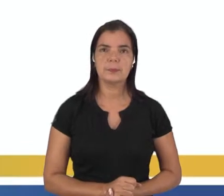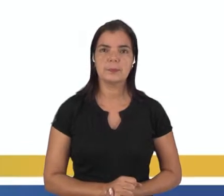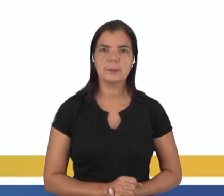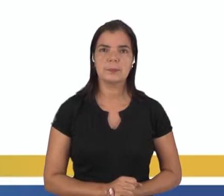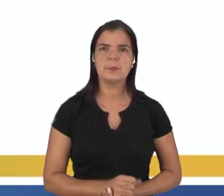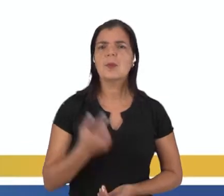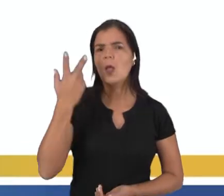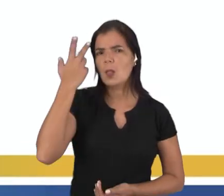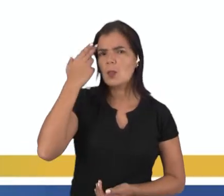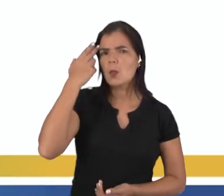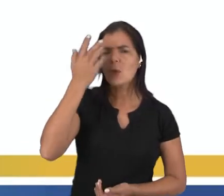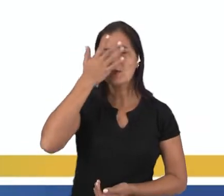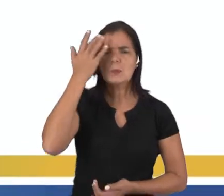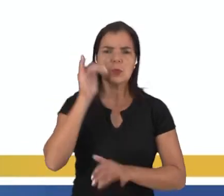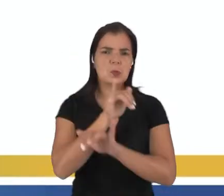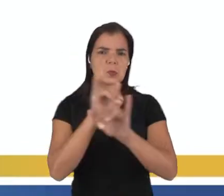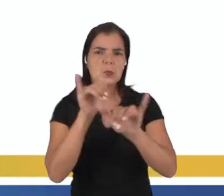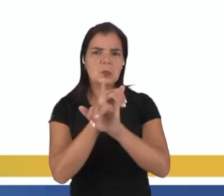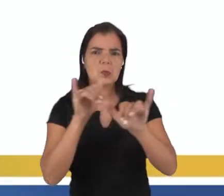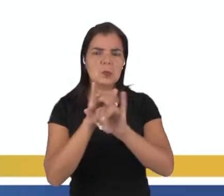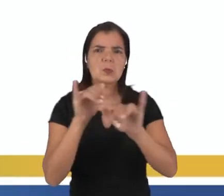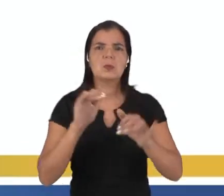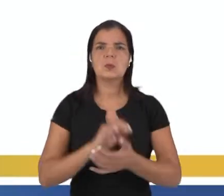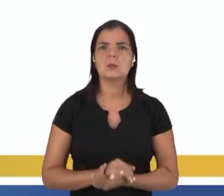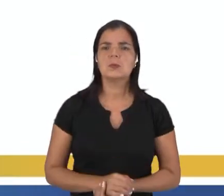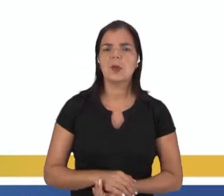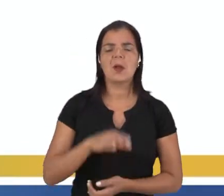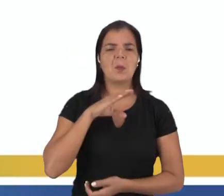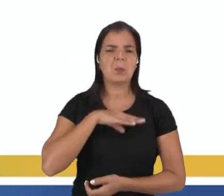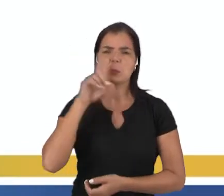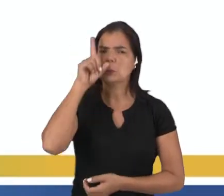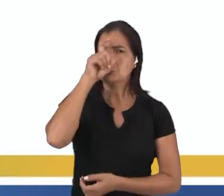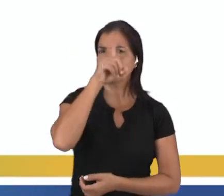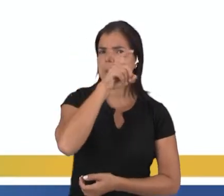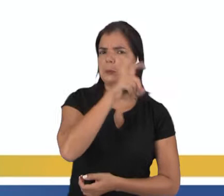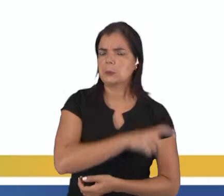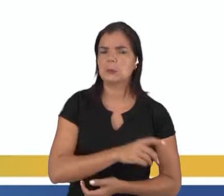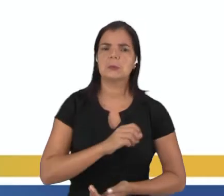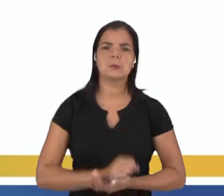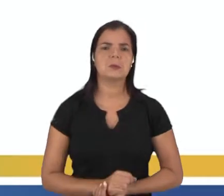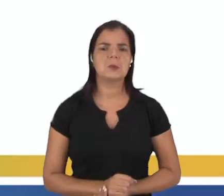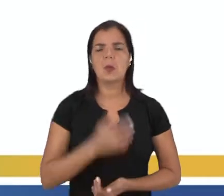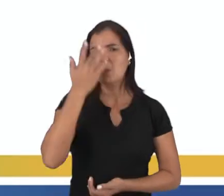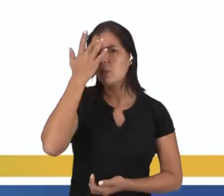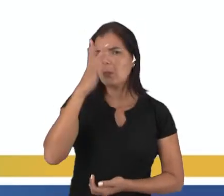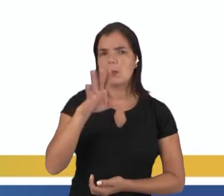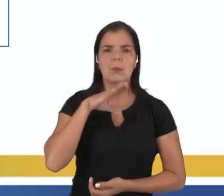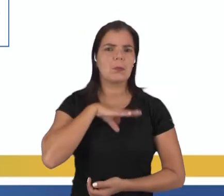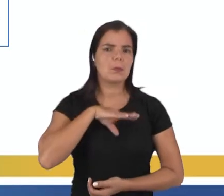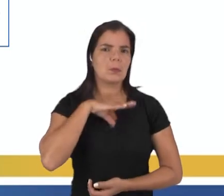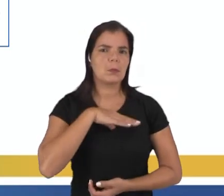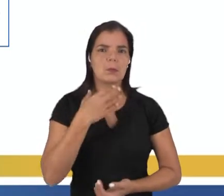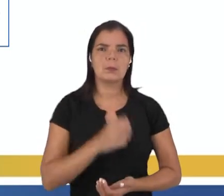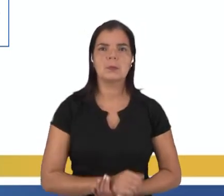É comum ouvir as pessoas dizendo, né? Português é muito difícil, eu não sei